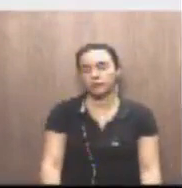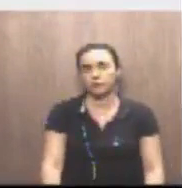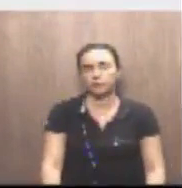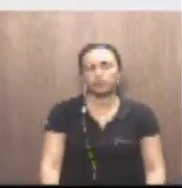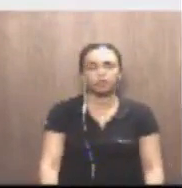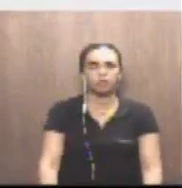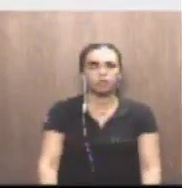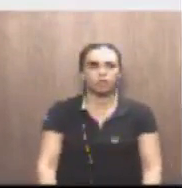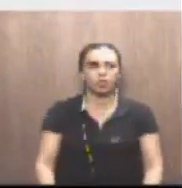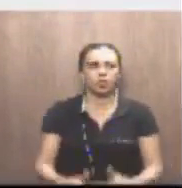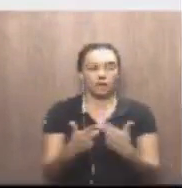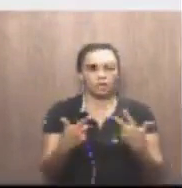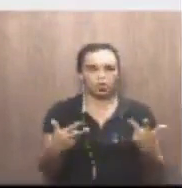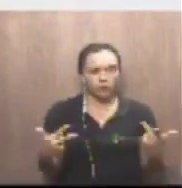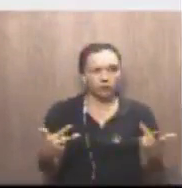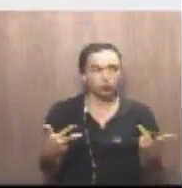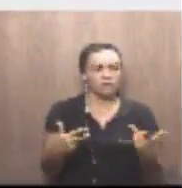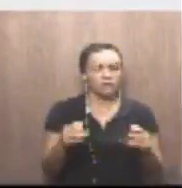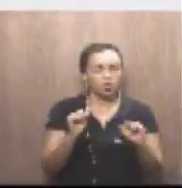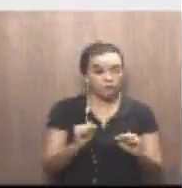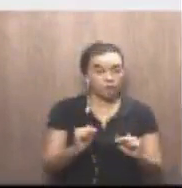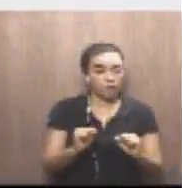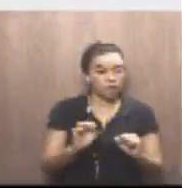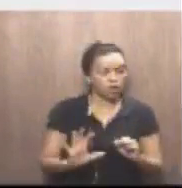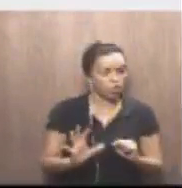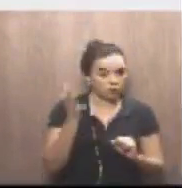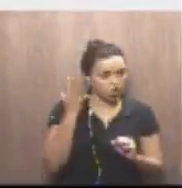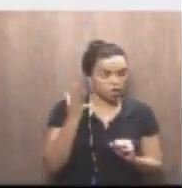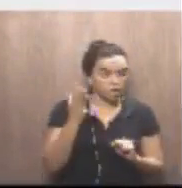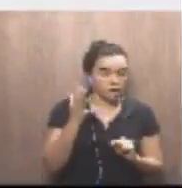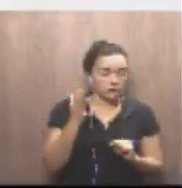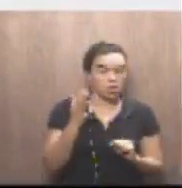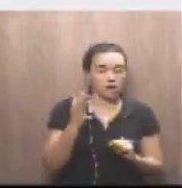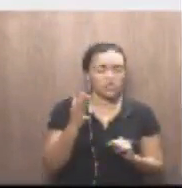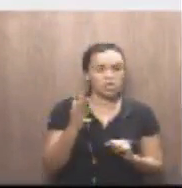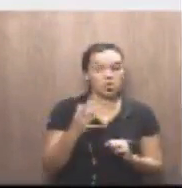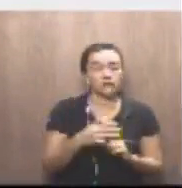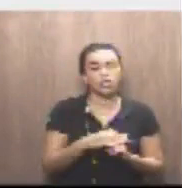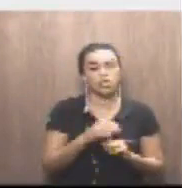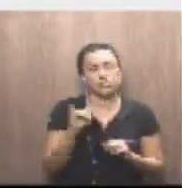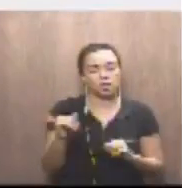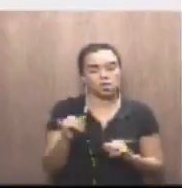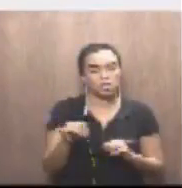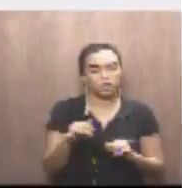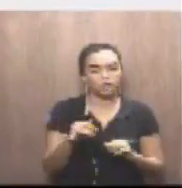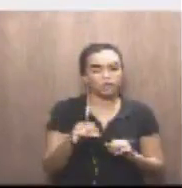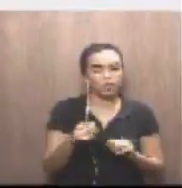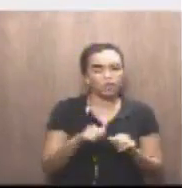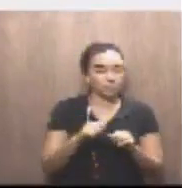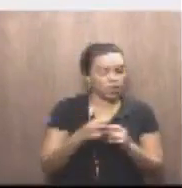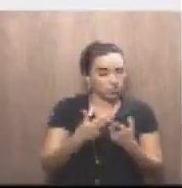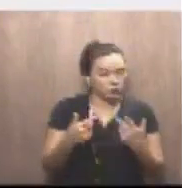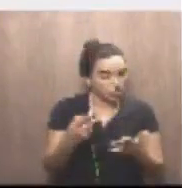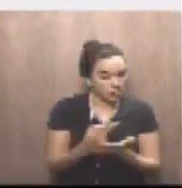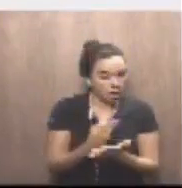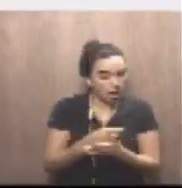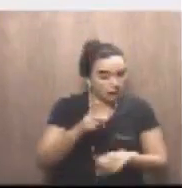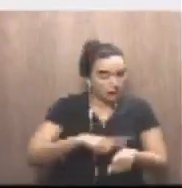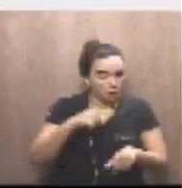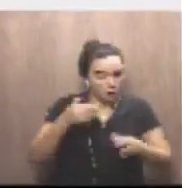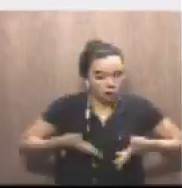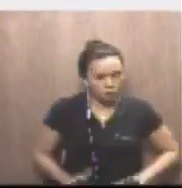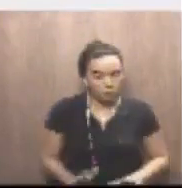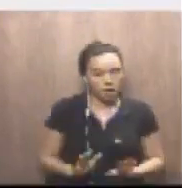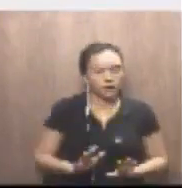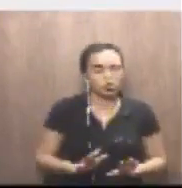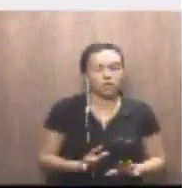Os danos causados por interferências no sistema hormonal do parto. Durante o período pré-natal, o cérebro do bebê